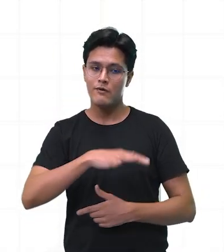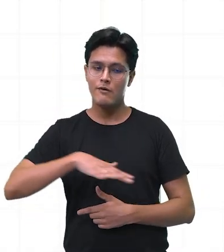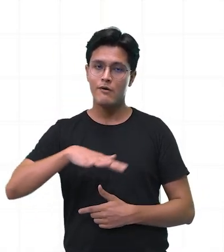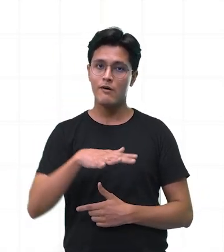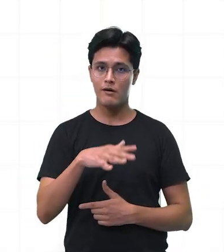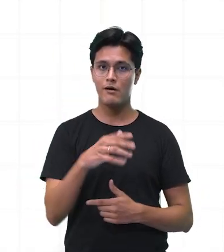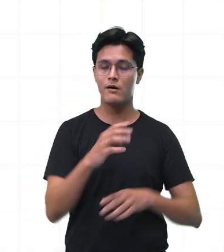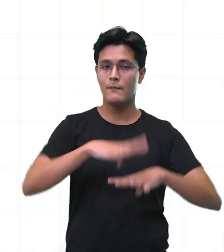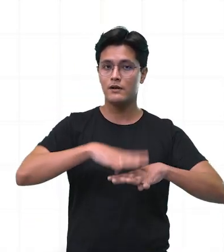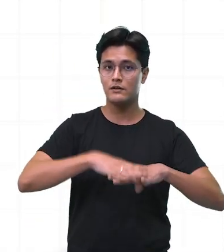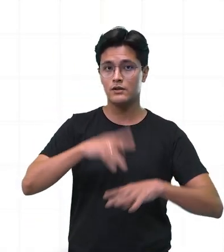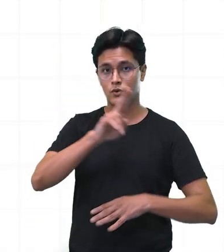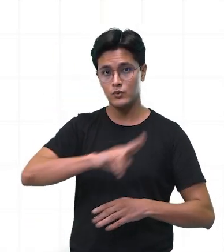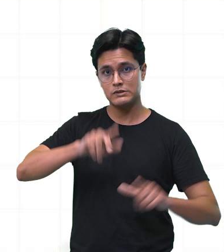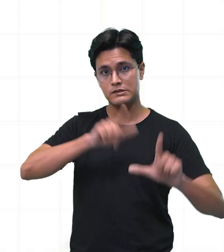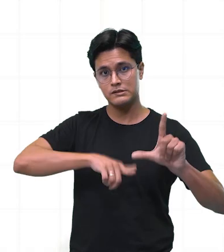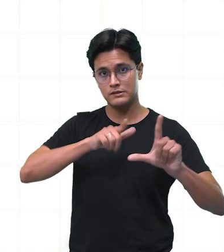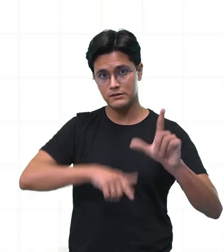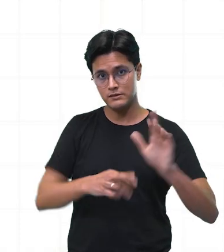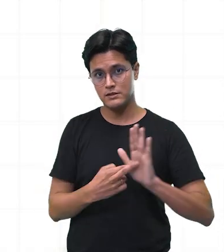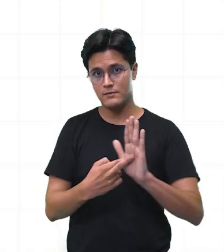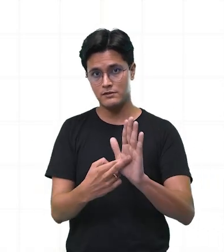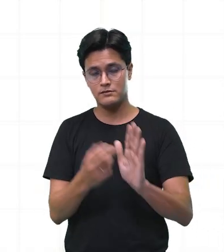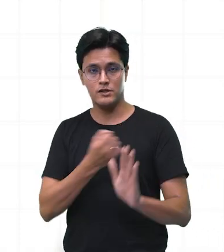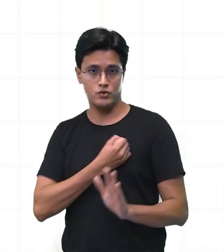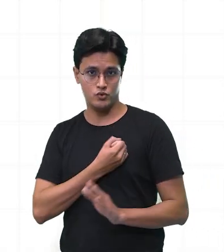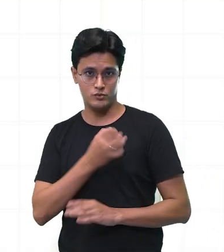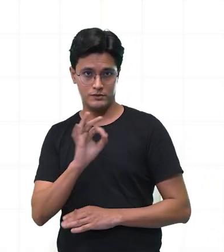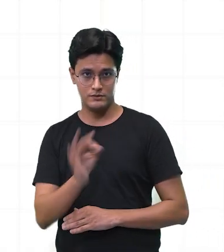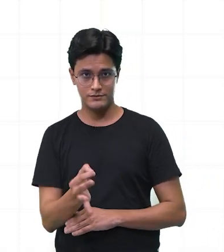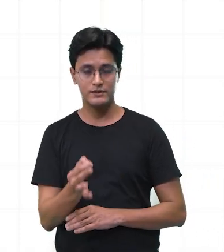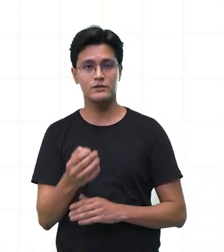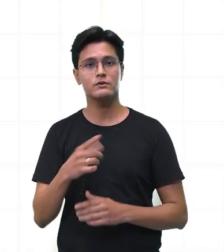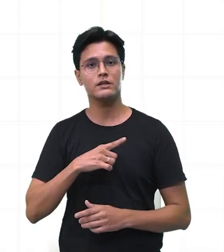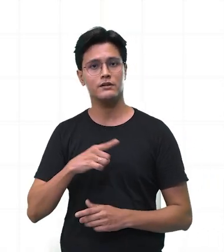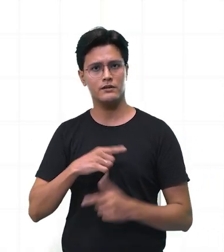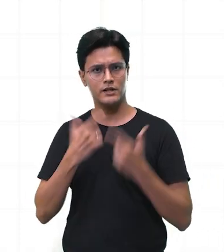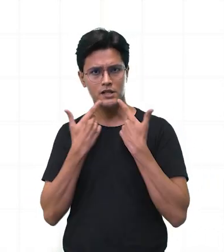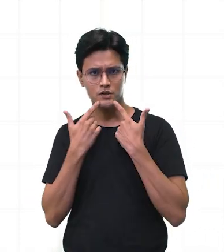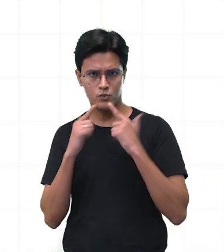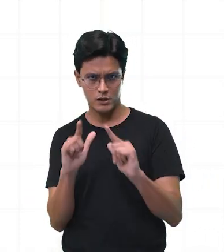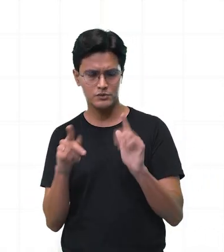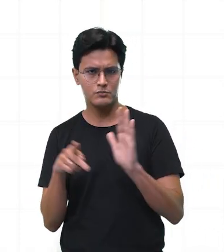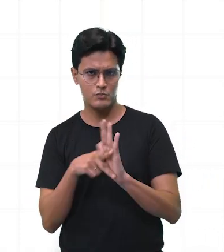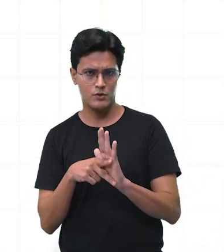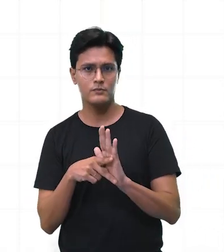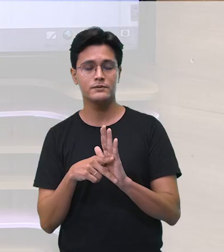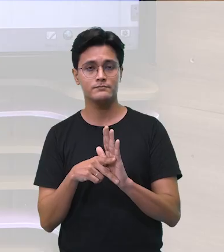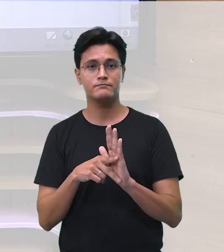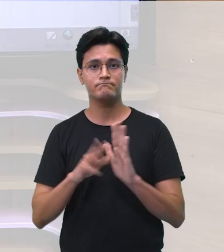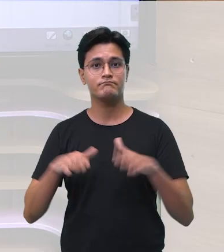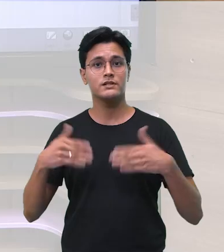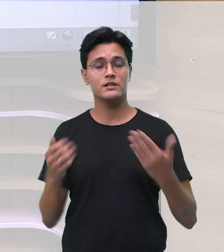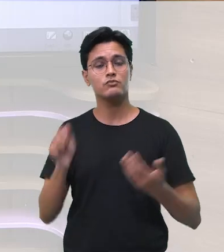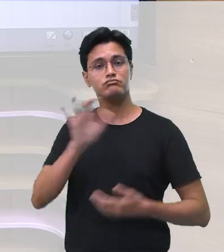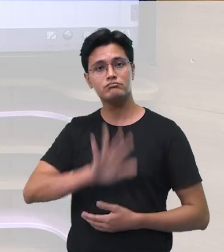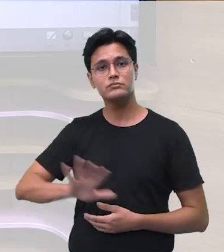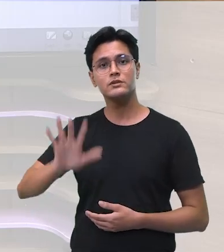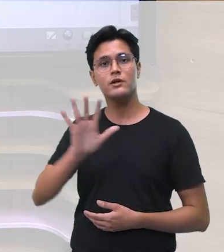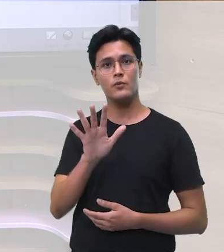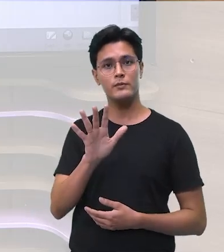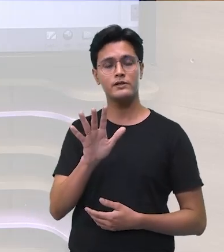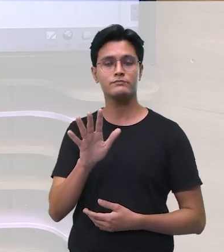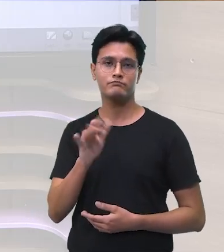utiliza letras para representar números, tá? E nós vamos seguir com uma linguagem. tá certo? Então, geralmente, quando eu falo